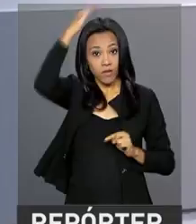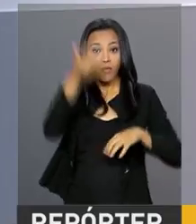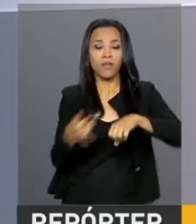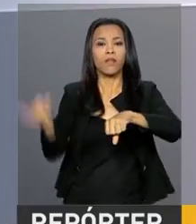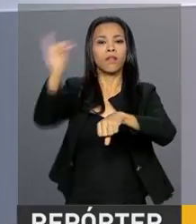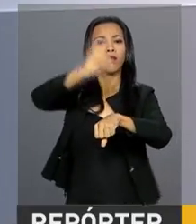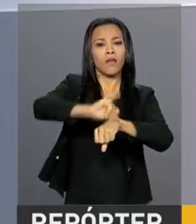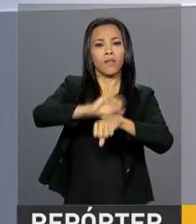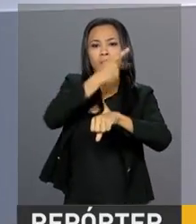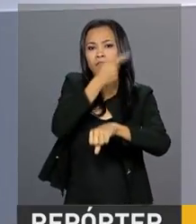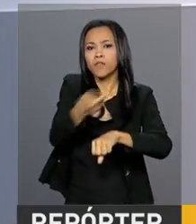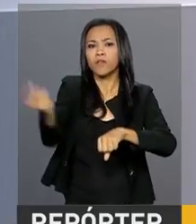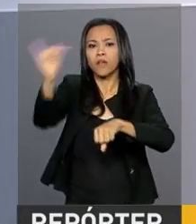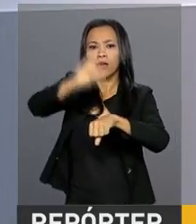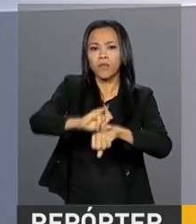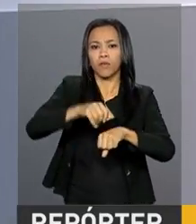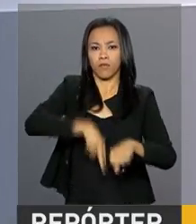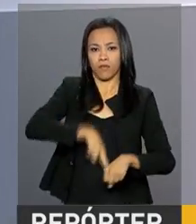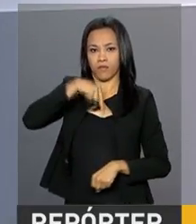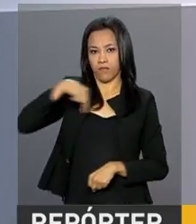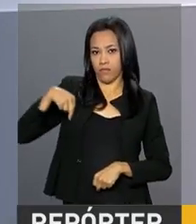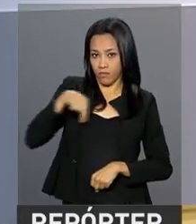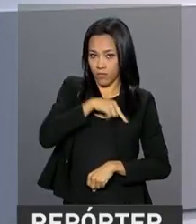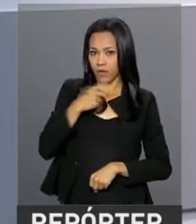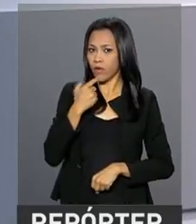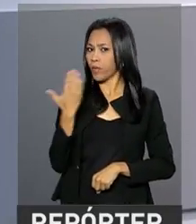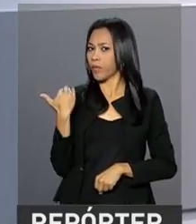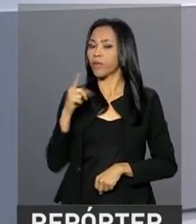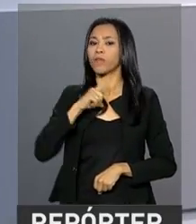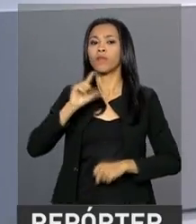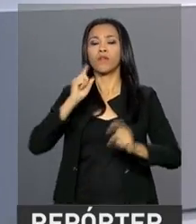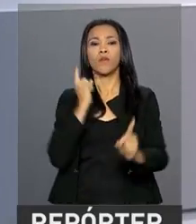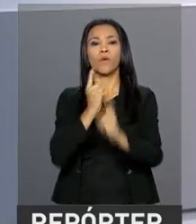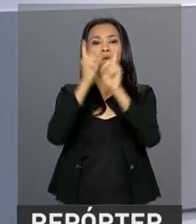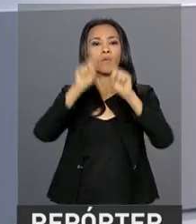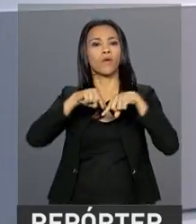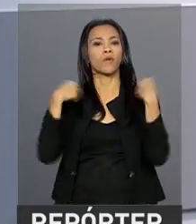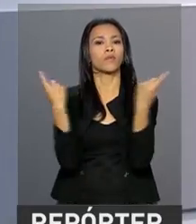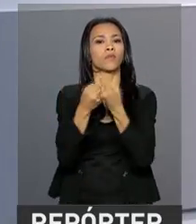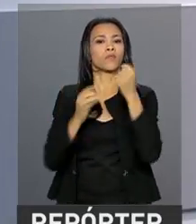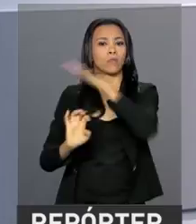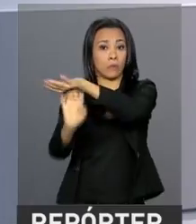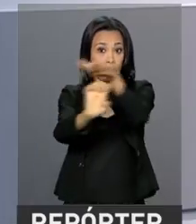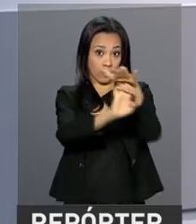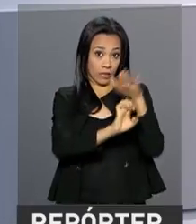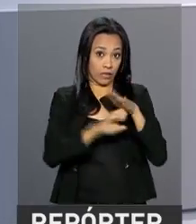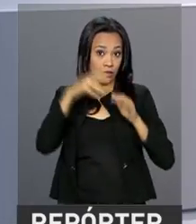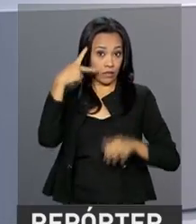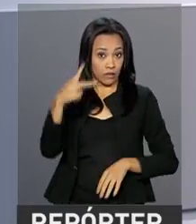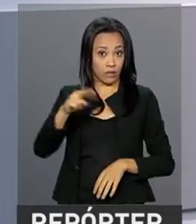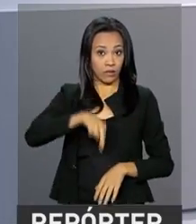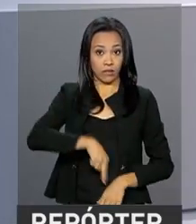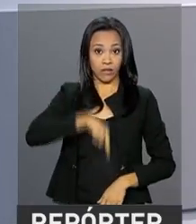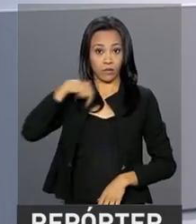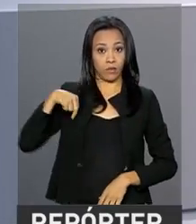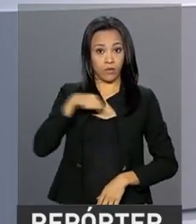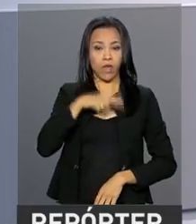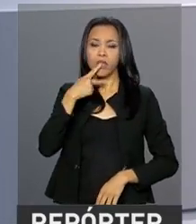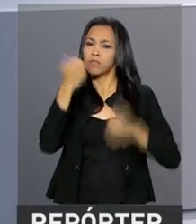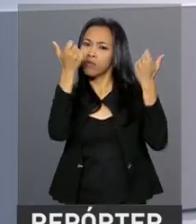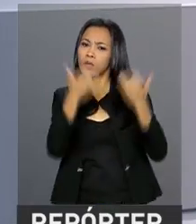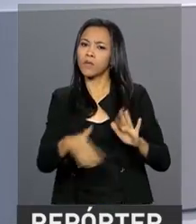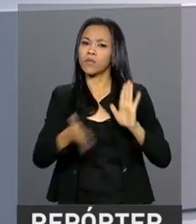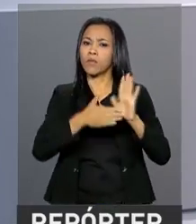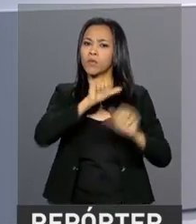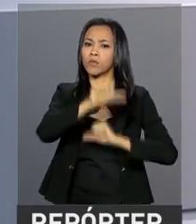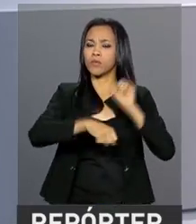Temer está em osolo na Noruega agora a pouco teve encontro com empresários noruegueses temer falou das reformas em curso